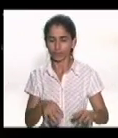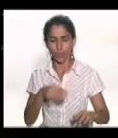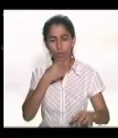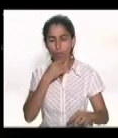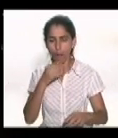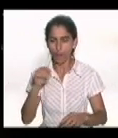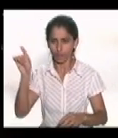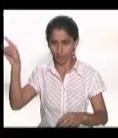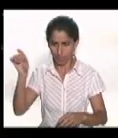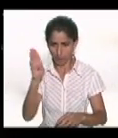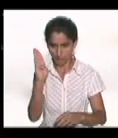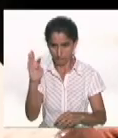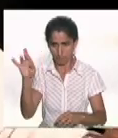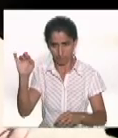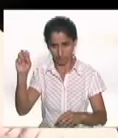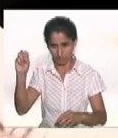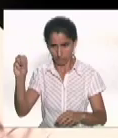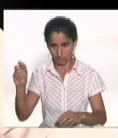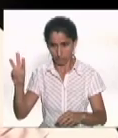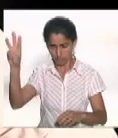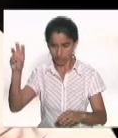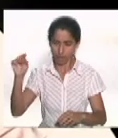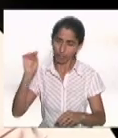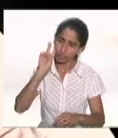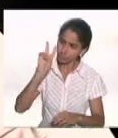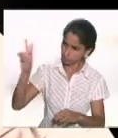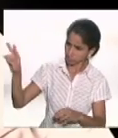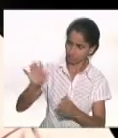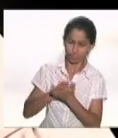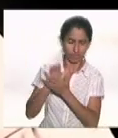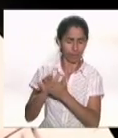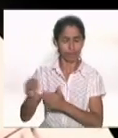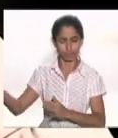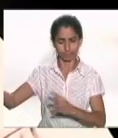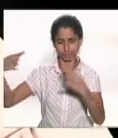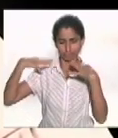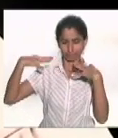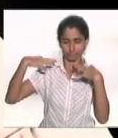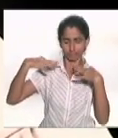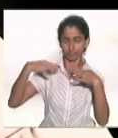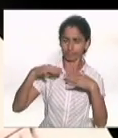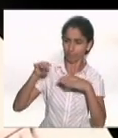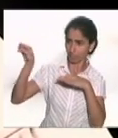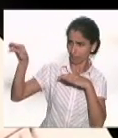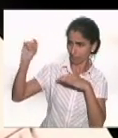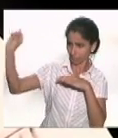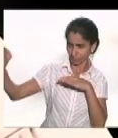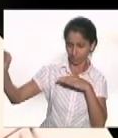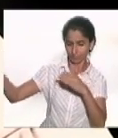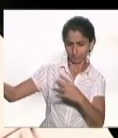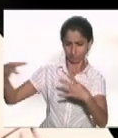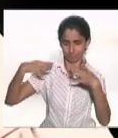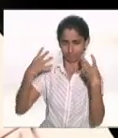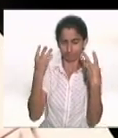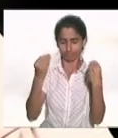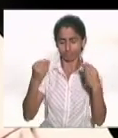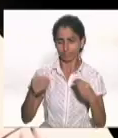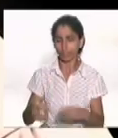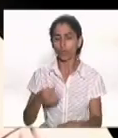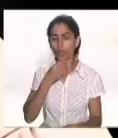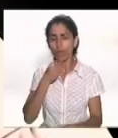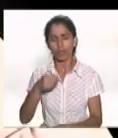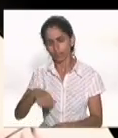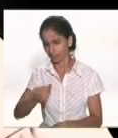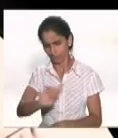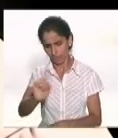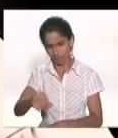Roubando a cena lá. Roubando a cena. E o cara mandou sair, o segurança mandou descer, sair. Aí